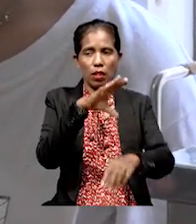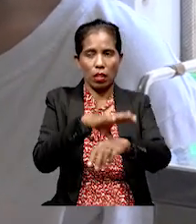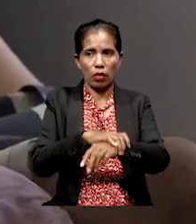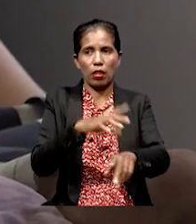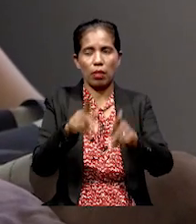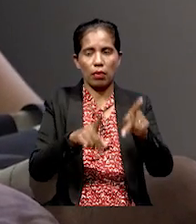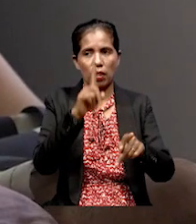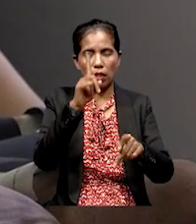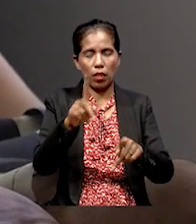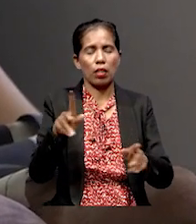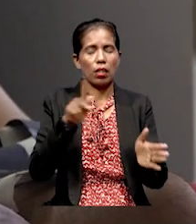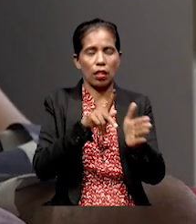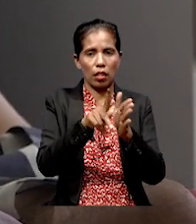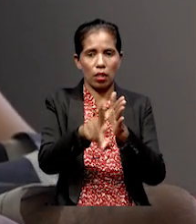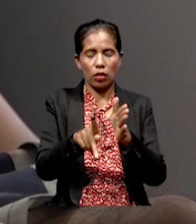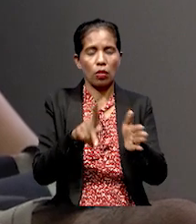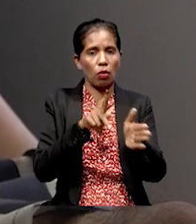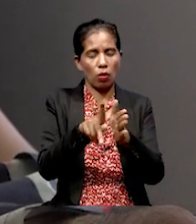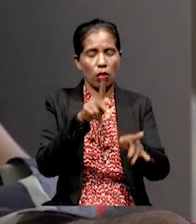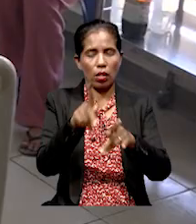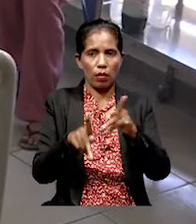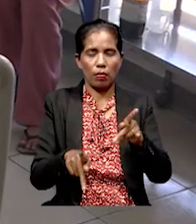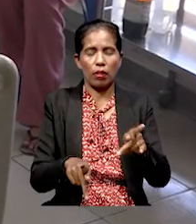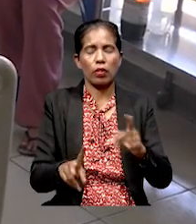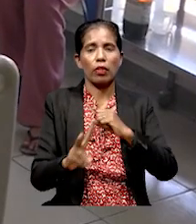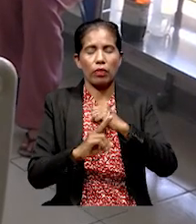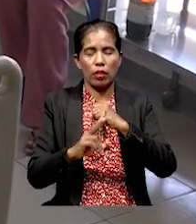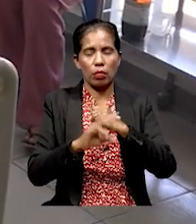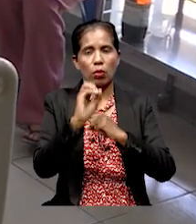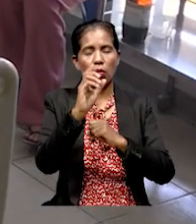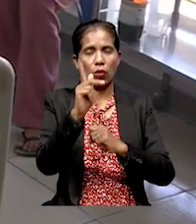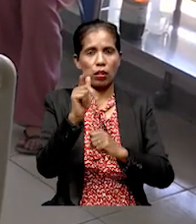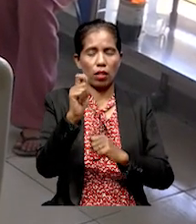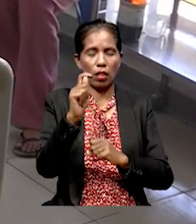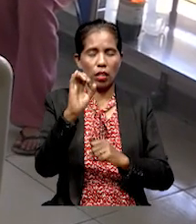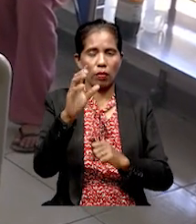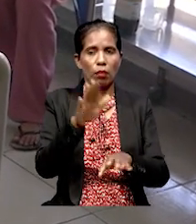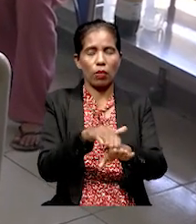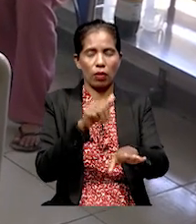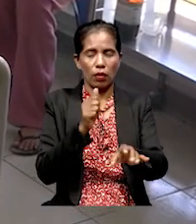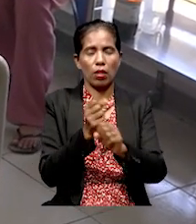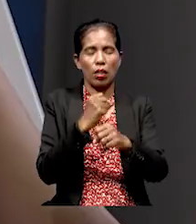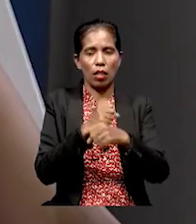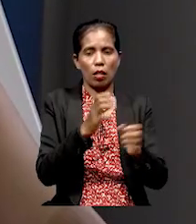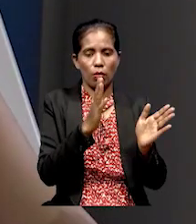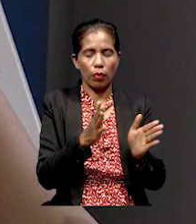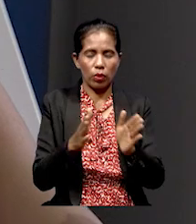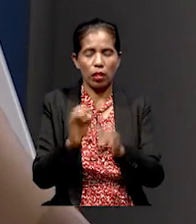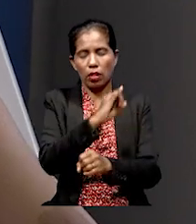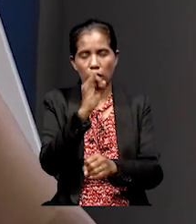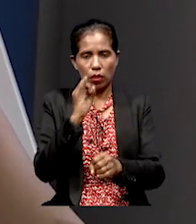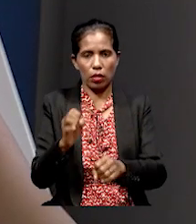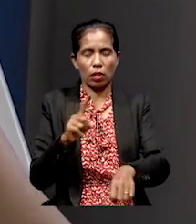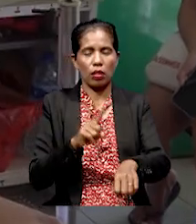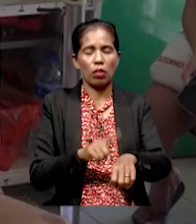ida, bacaso tentativa homicídio, hassoro vítima Octavio de Oliveira, no bolo ona, mai hala processo identificação durante